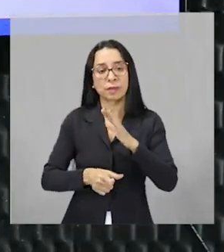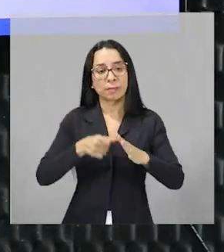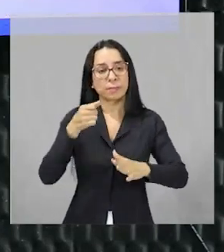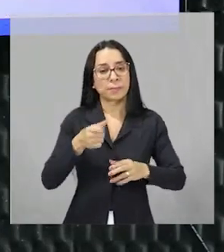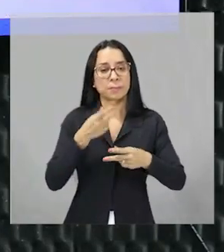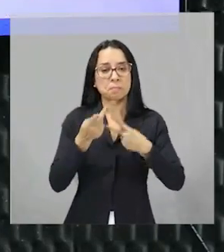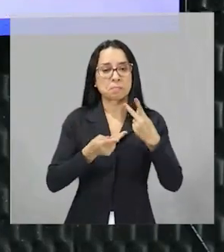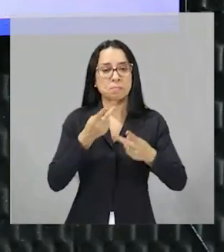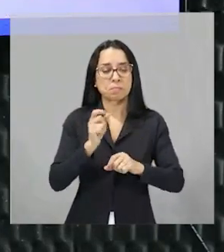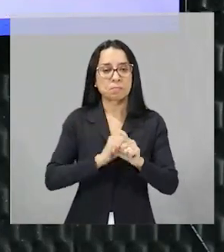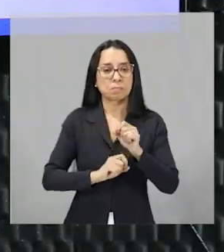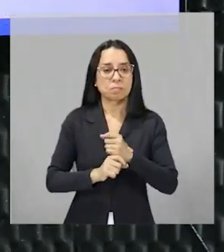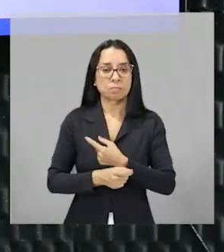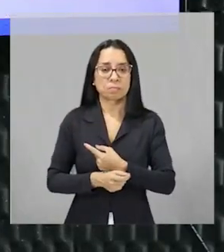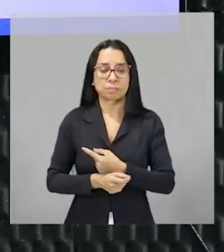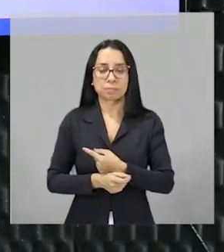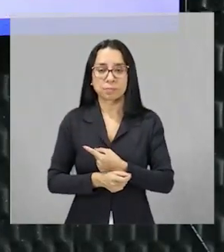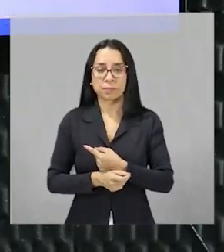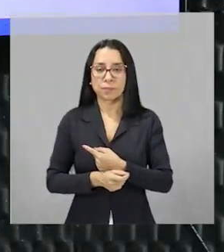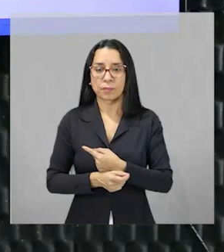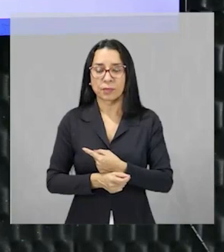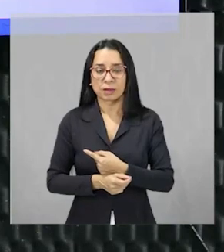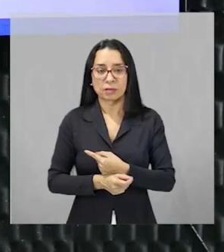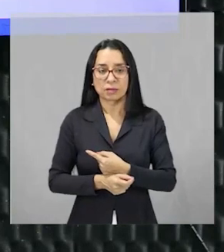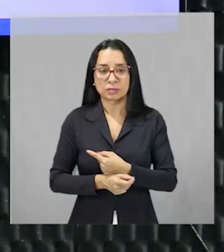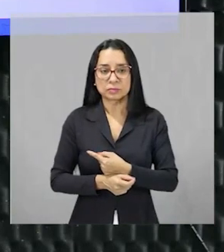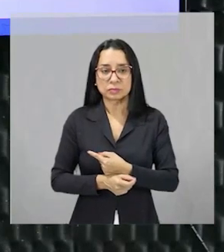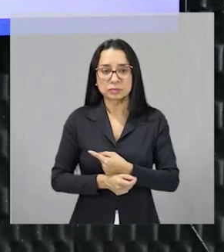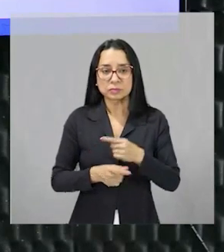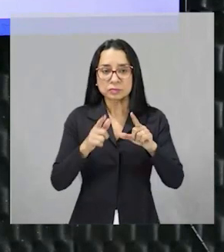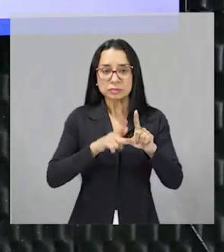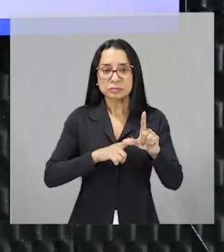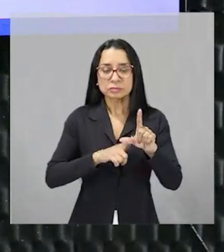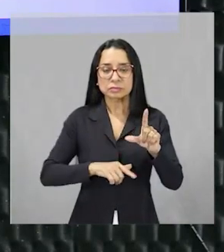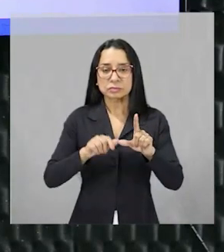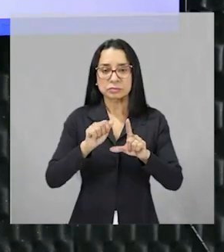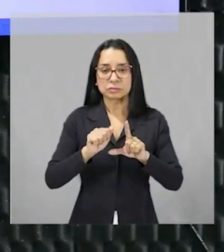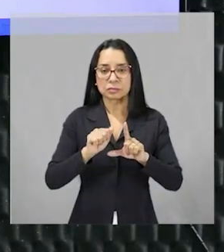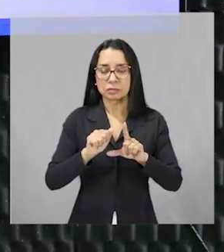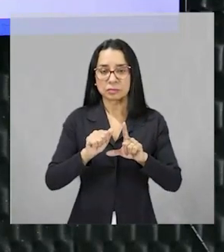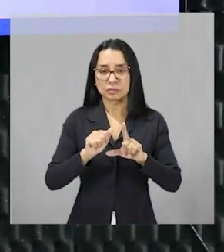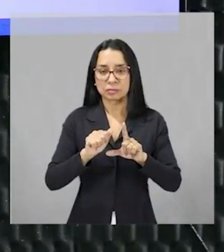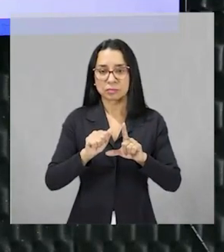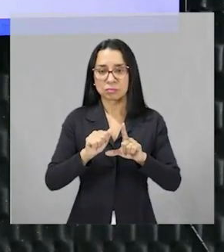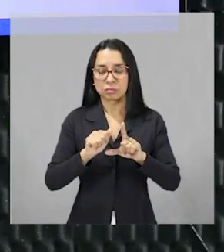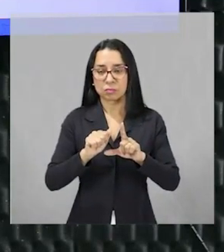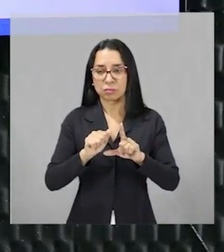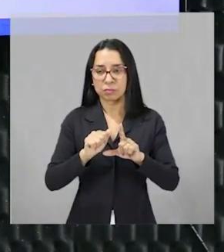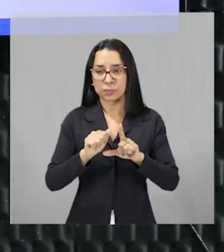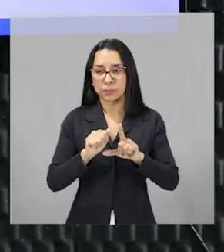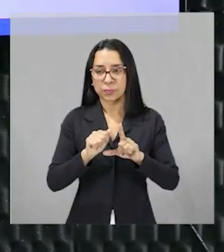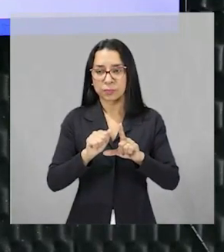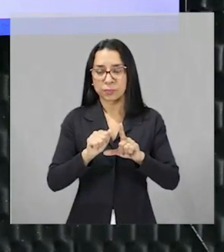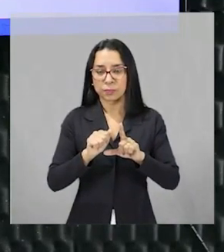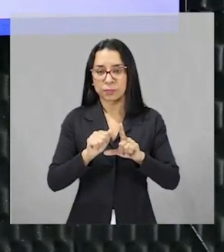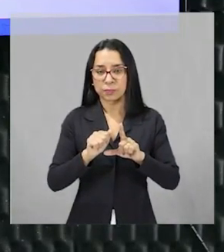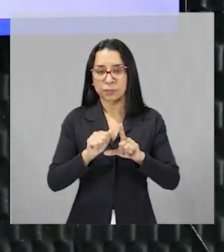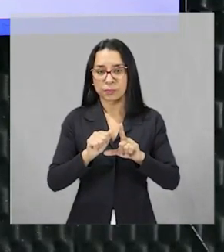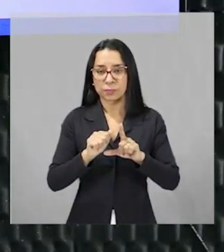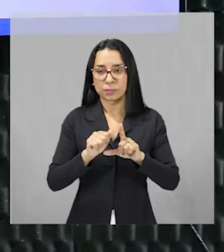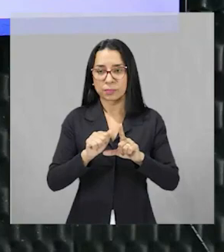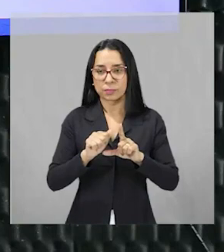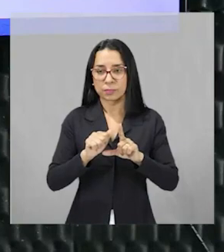diz o seguinte, ó, então, o que é que esse dado revela? Letra A, os dois grupos empobreceram significativamente no